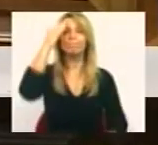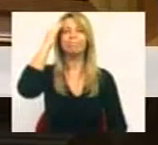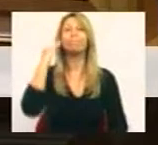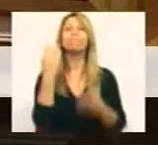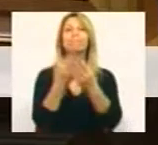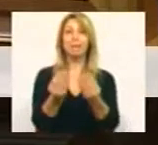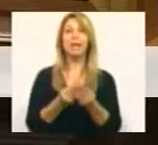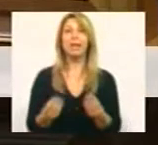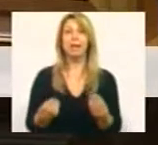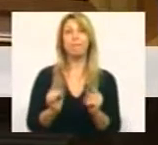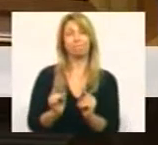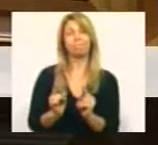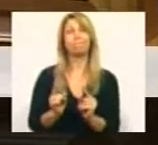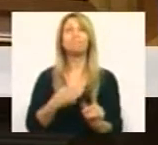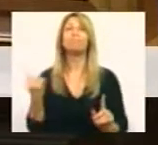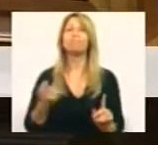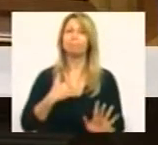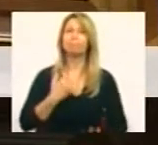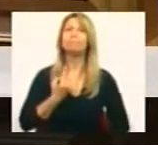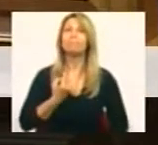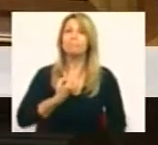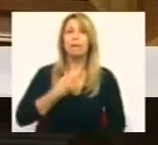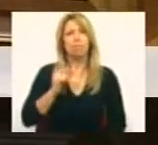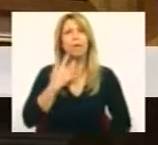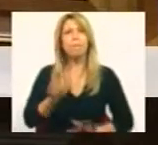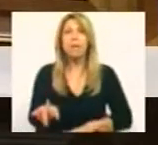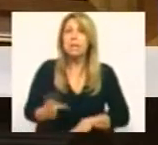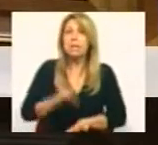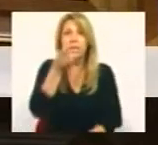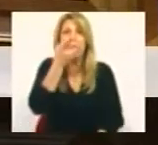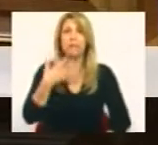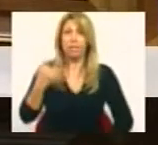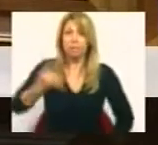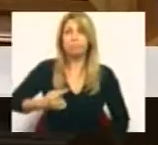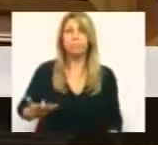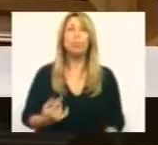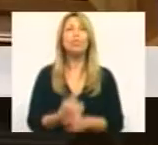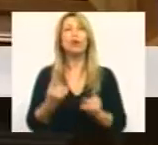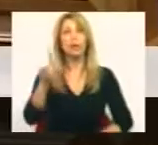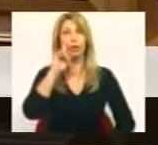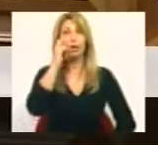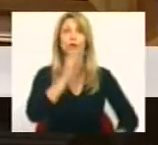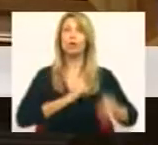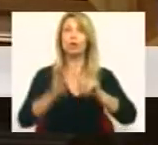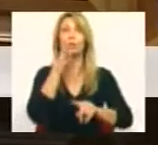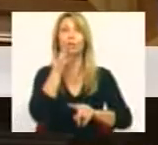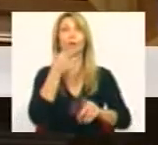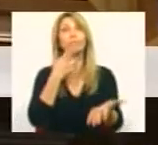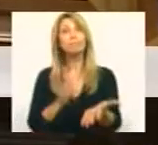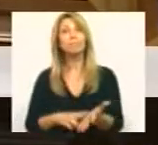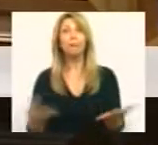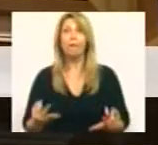para a qual devemos também ser sensíveis, porque, senhoras e senhores deputados, é bem verdade que